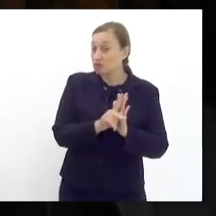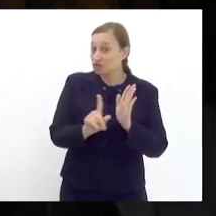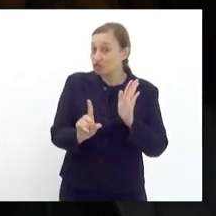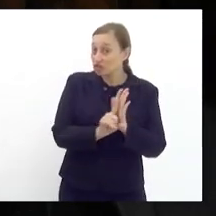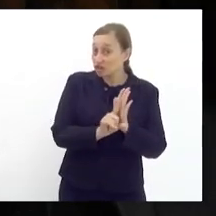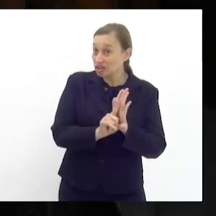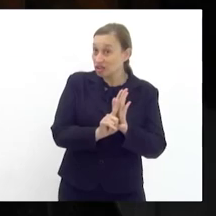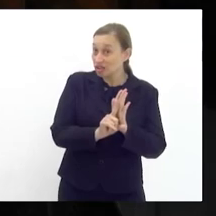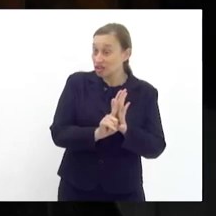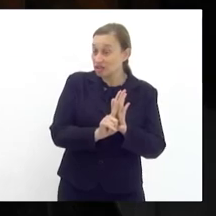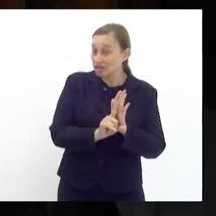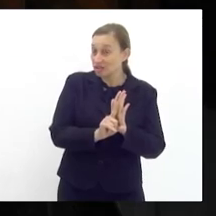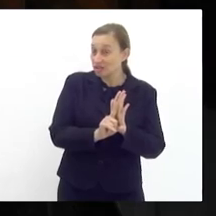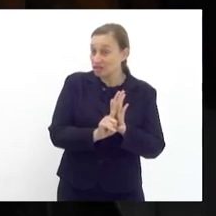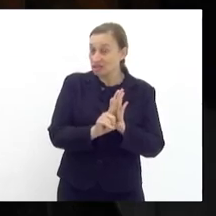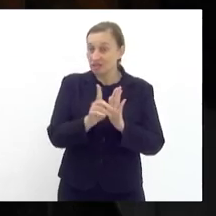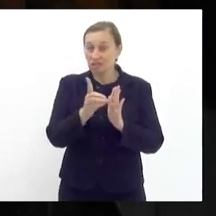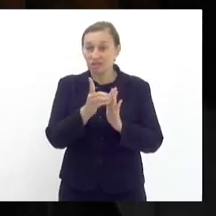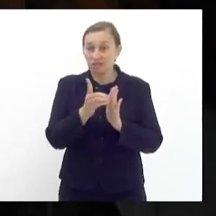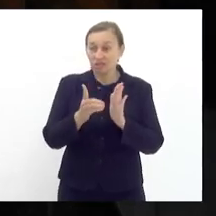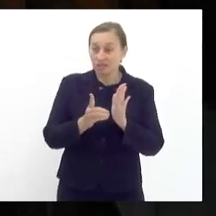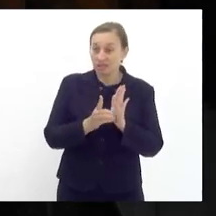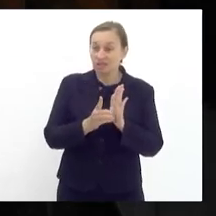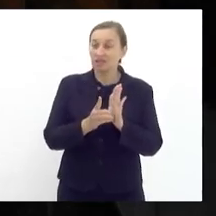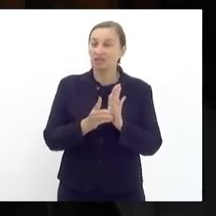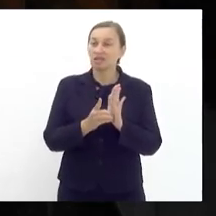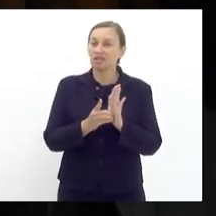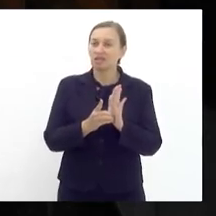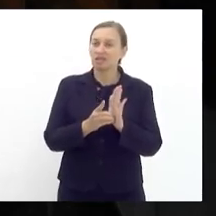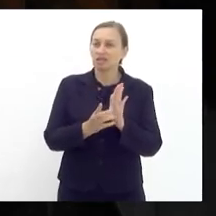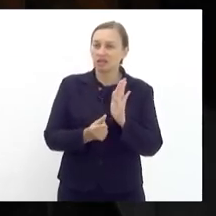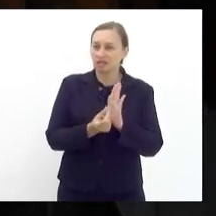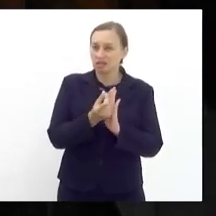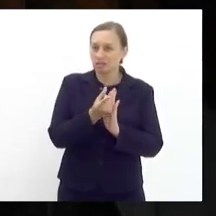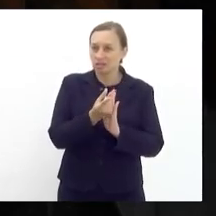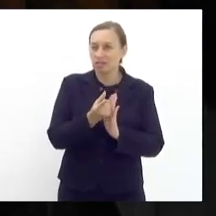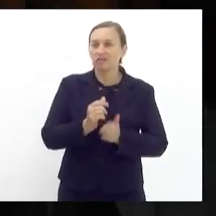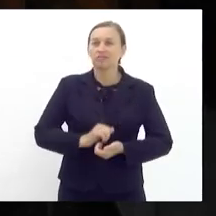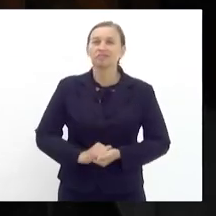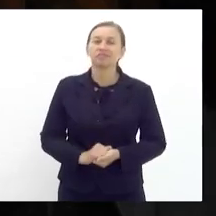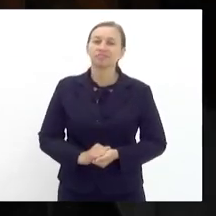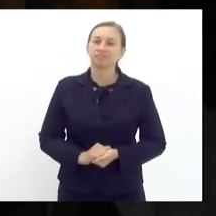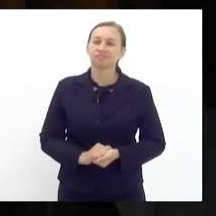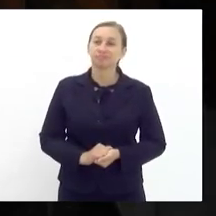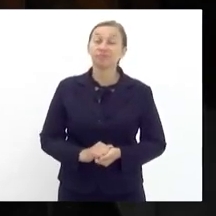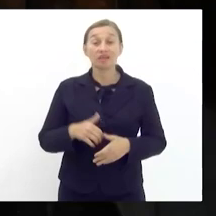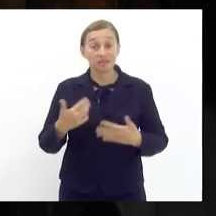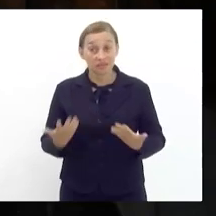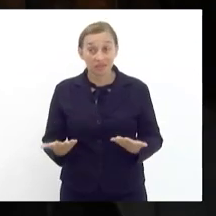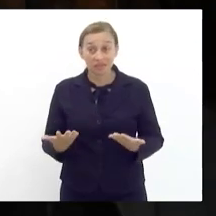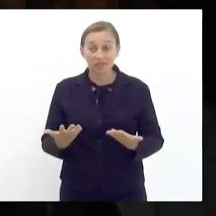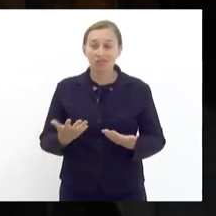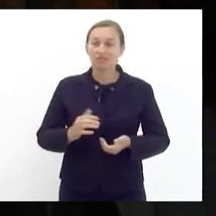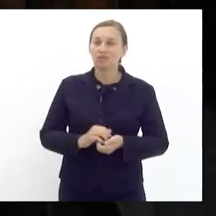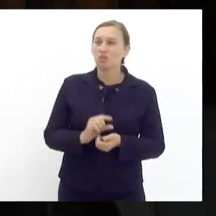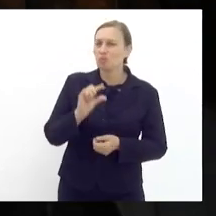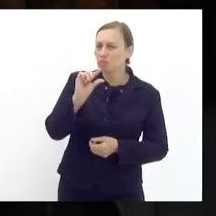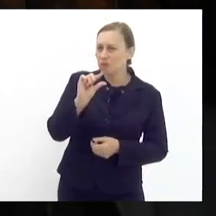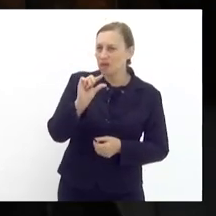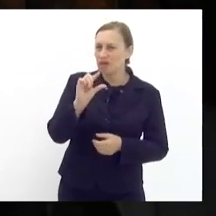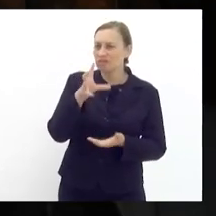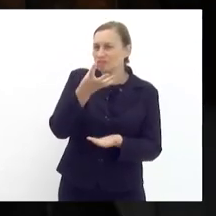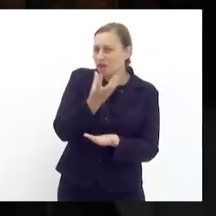lei das diretrizes orçamentárias tanto fazendo ainda esse pequeno